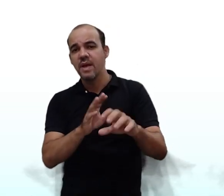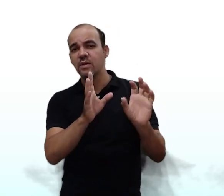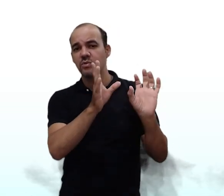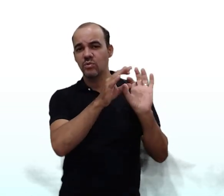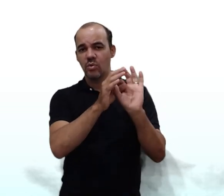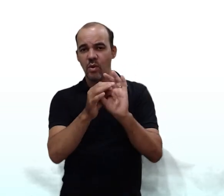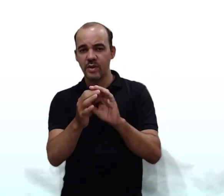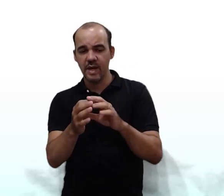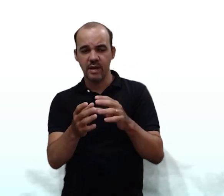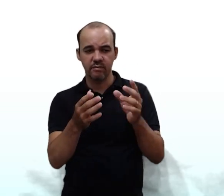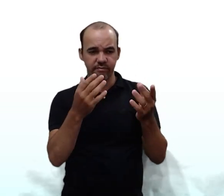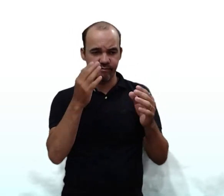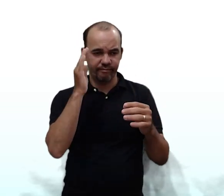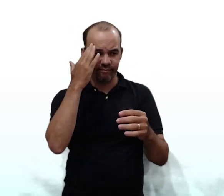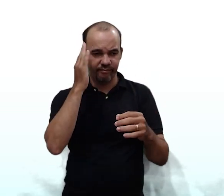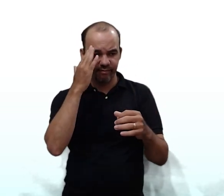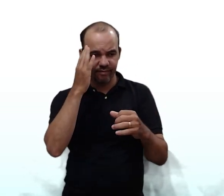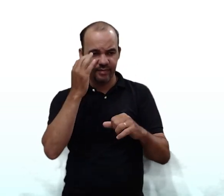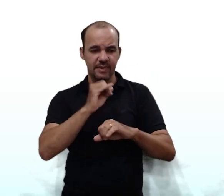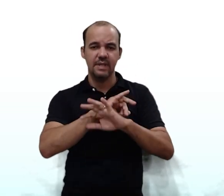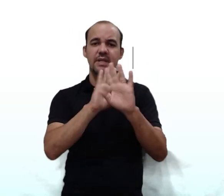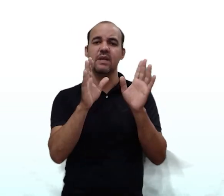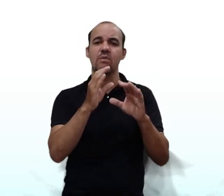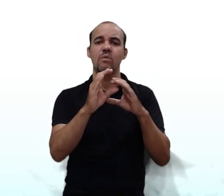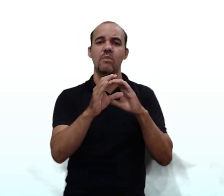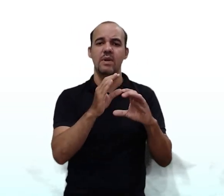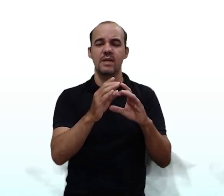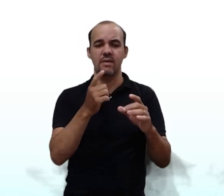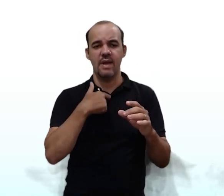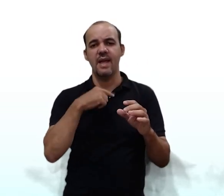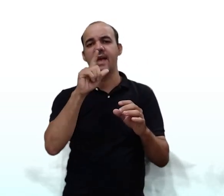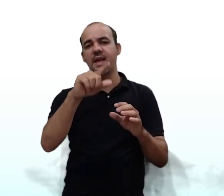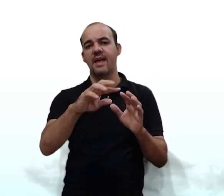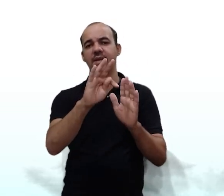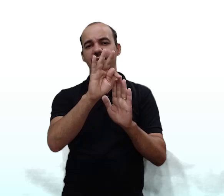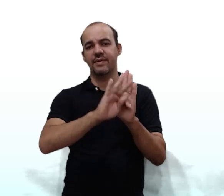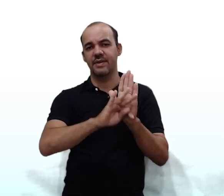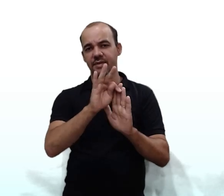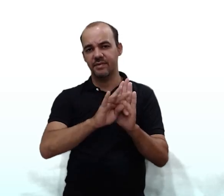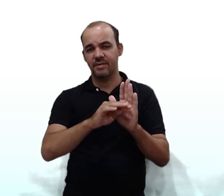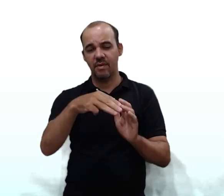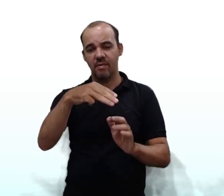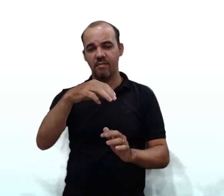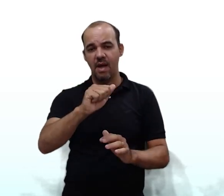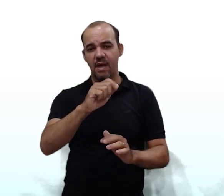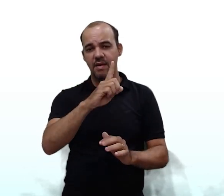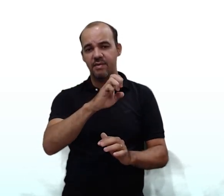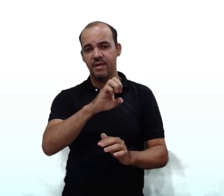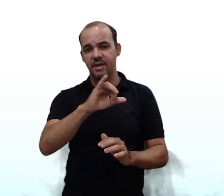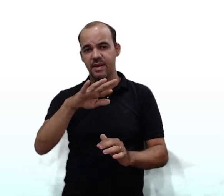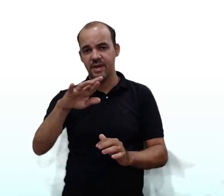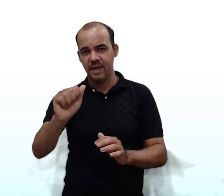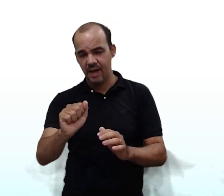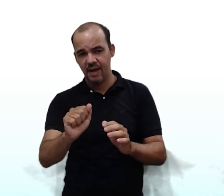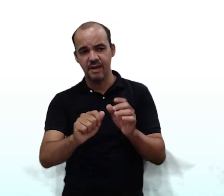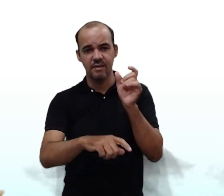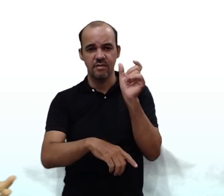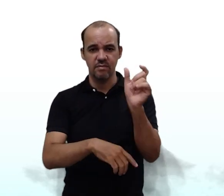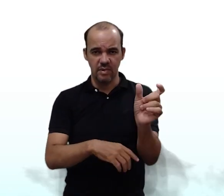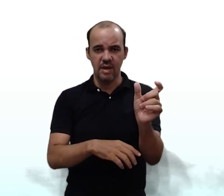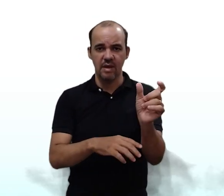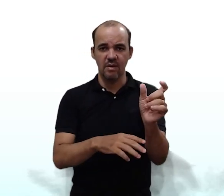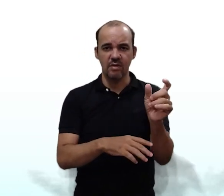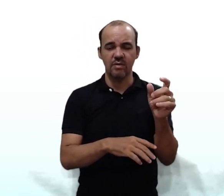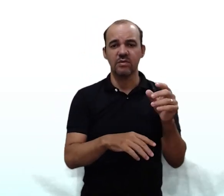uma mensagem, eu considero aquilo como um texto. Tá? Então, o exemplo da palavra madeira, que no inglês a gente pode considerar como